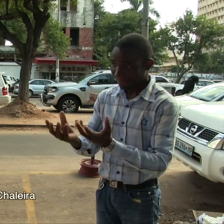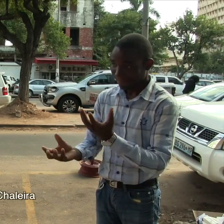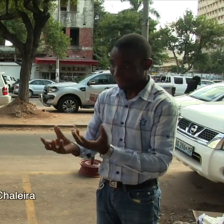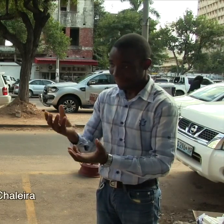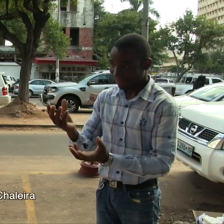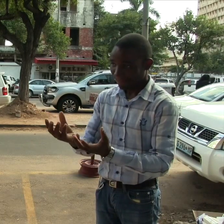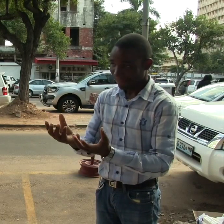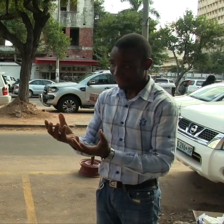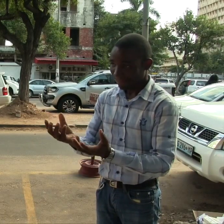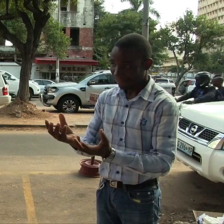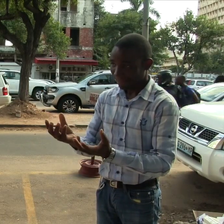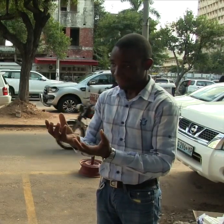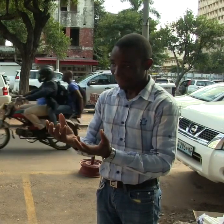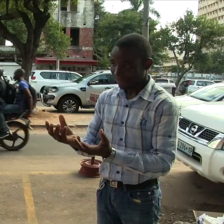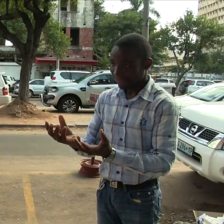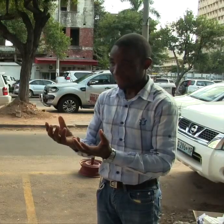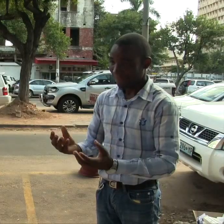Chaleira.